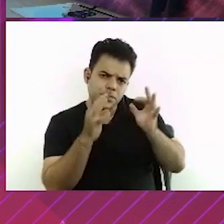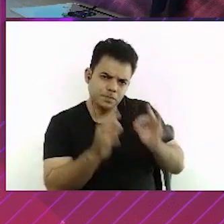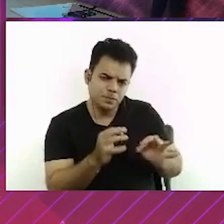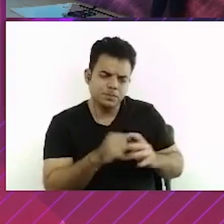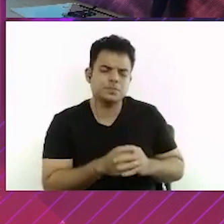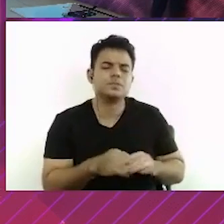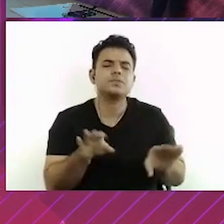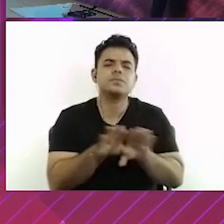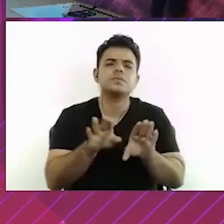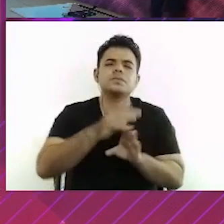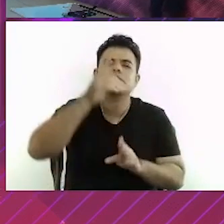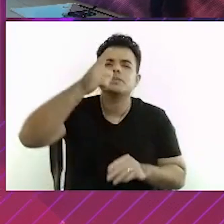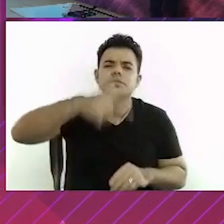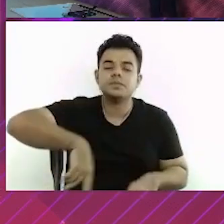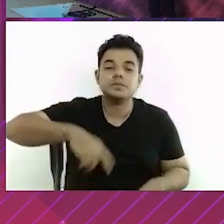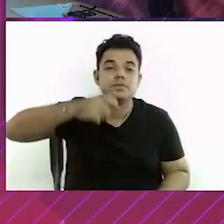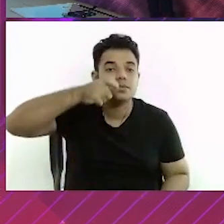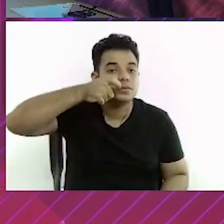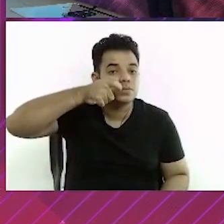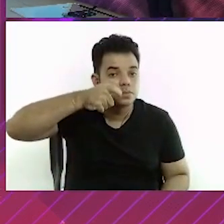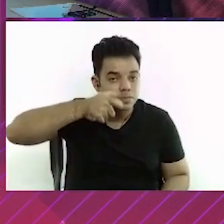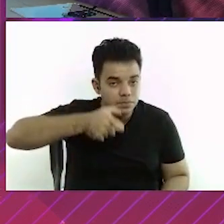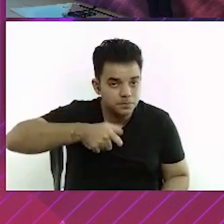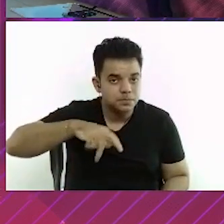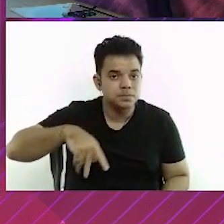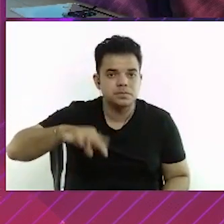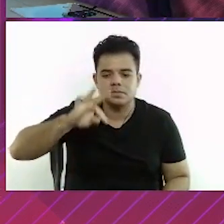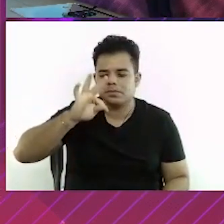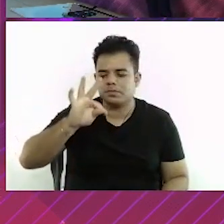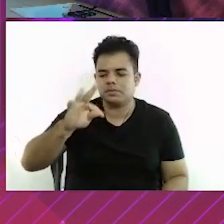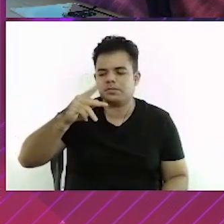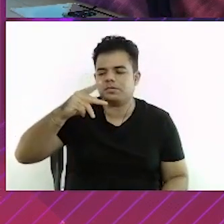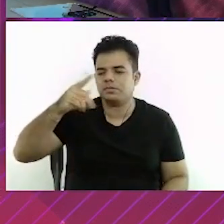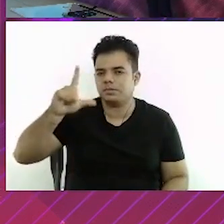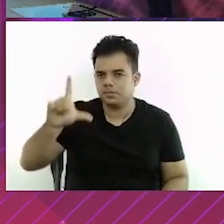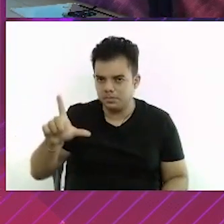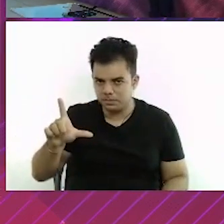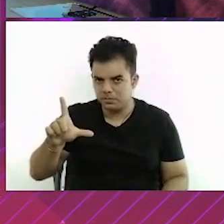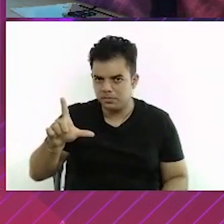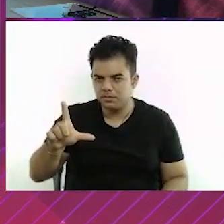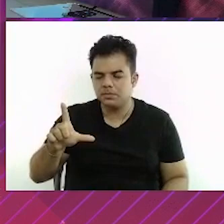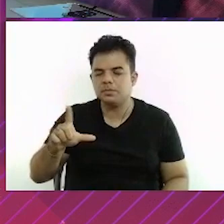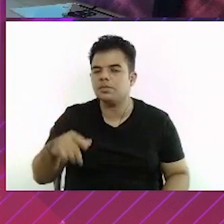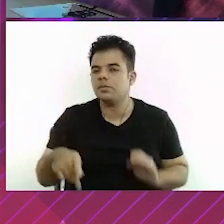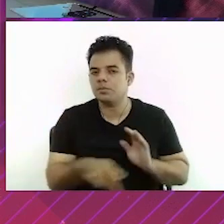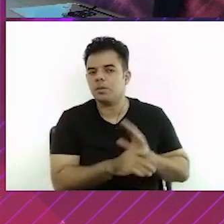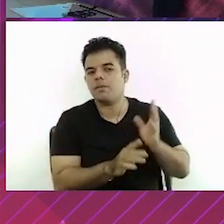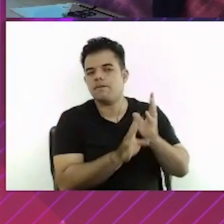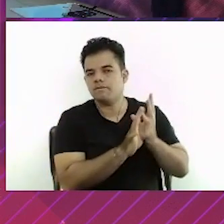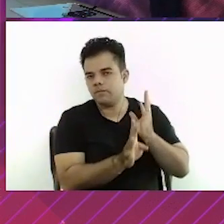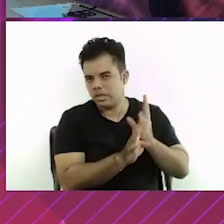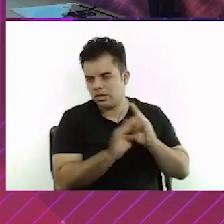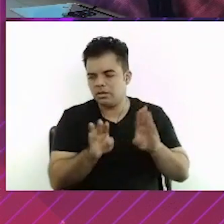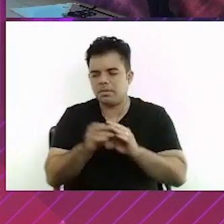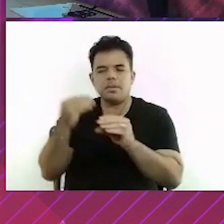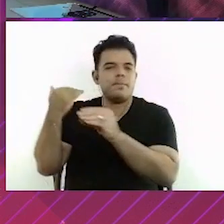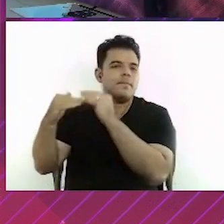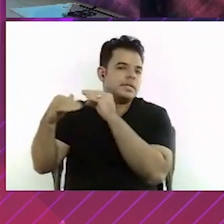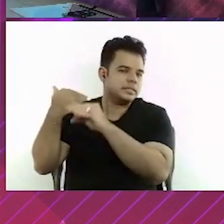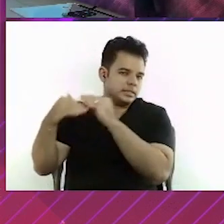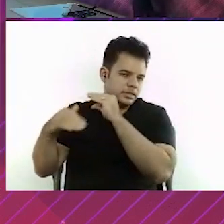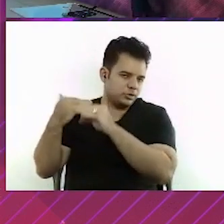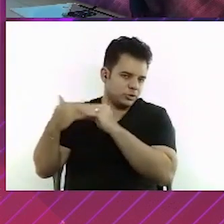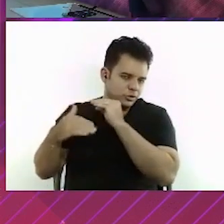Também é interessante especificar um TTL, Time to Live, para as filas e para as mensagens. No caso das filas, você pode